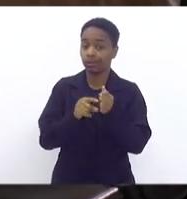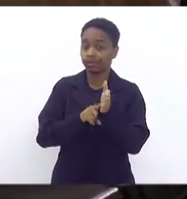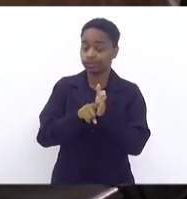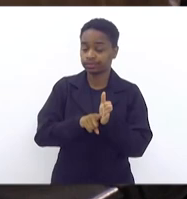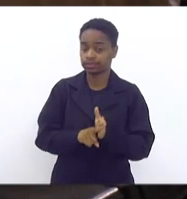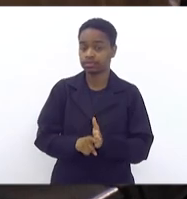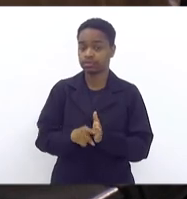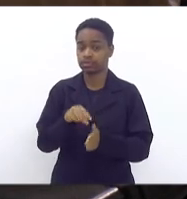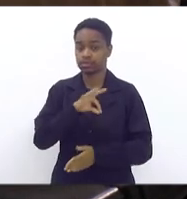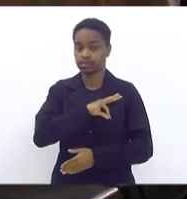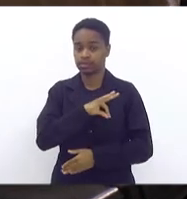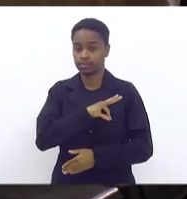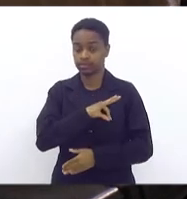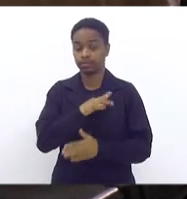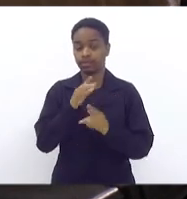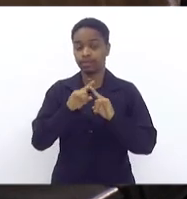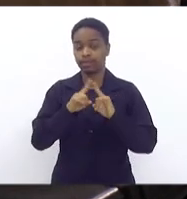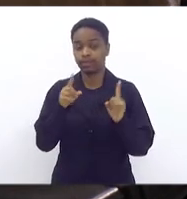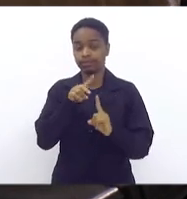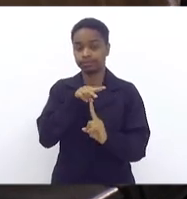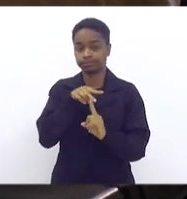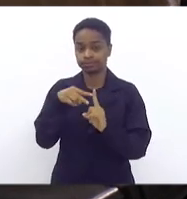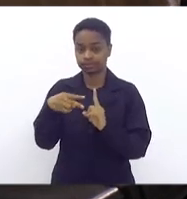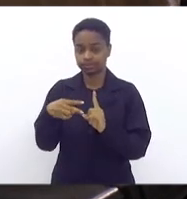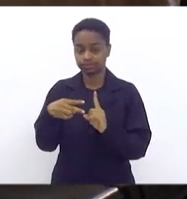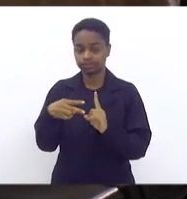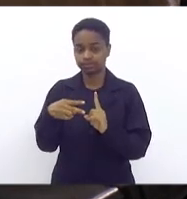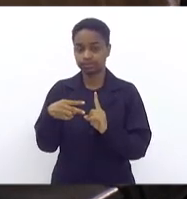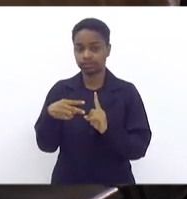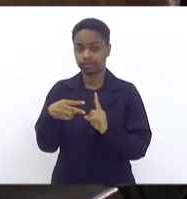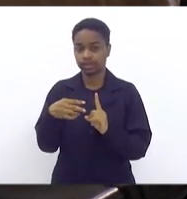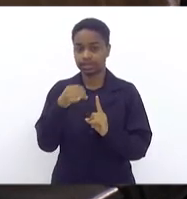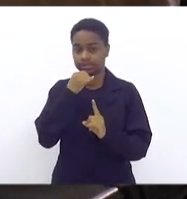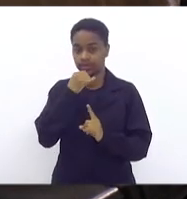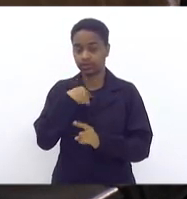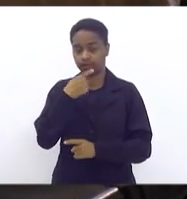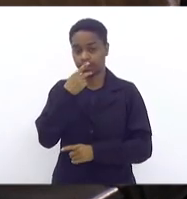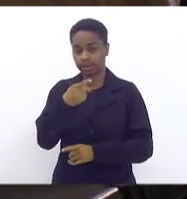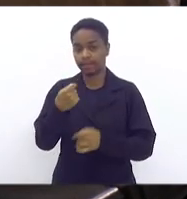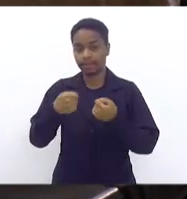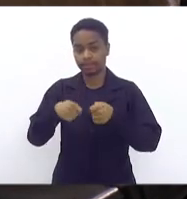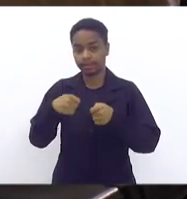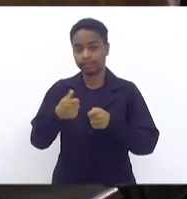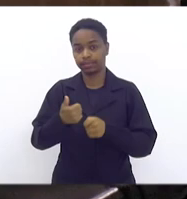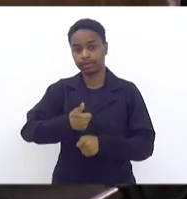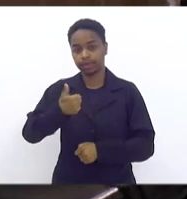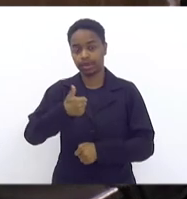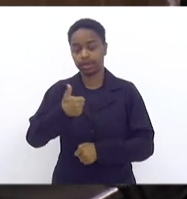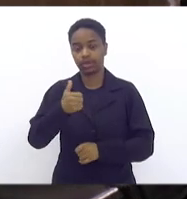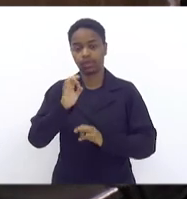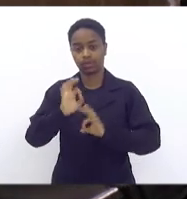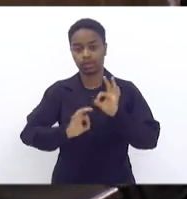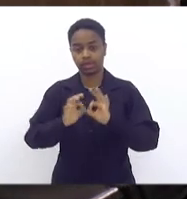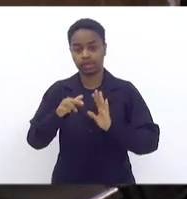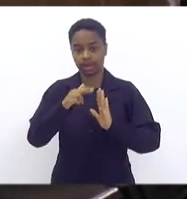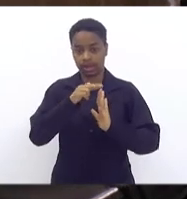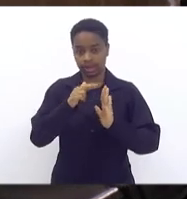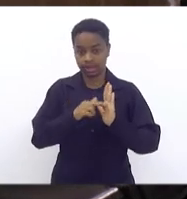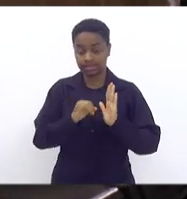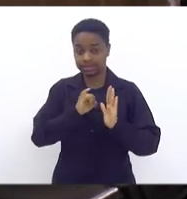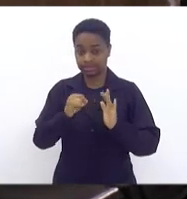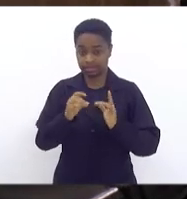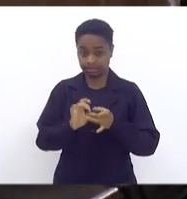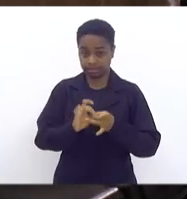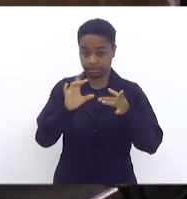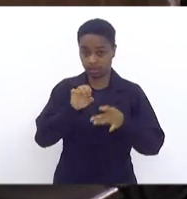polícia do ponto de vista eh quando eu disse que precisa primeiro regulamentar se permite ou se proíbe na